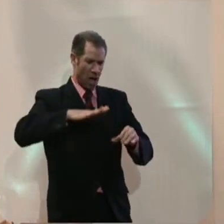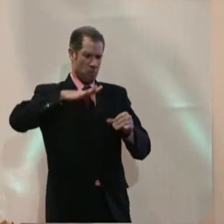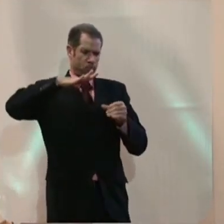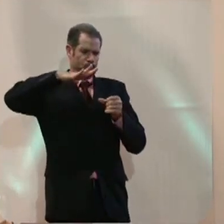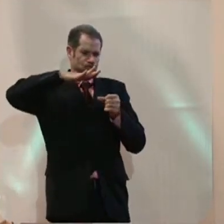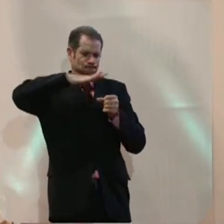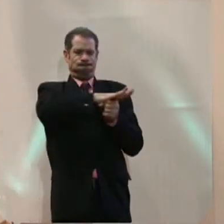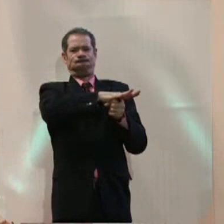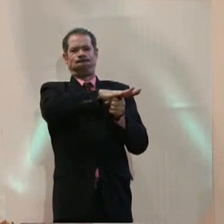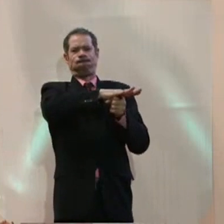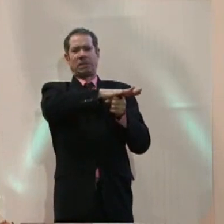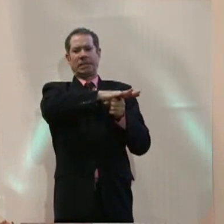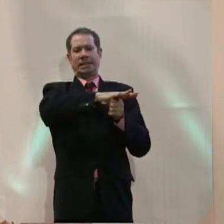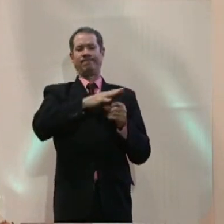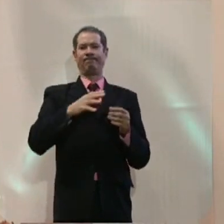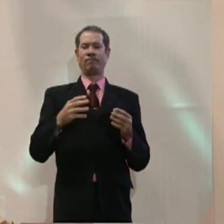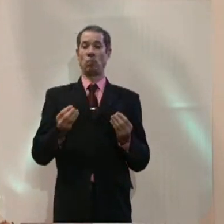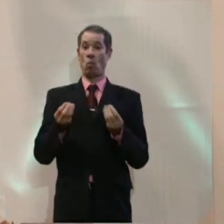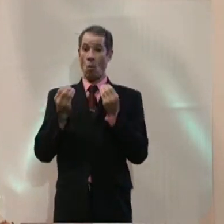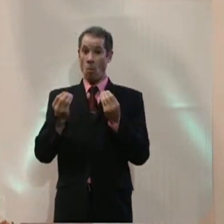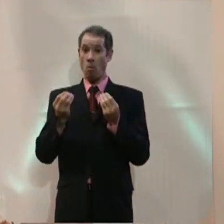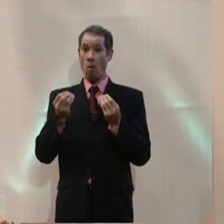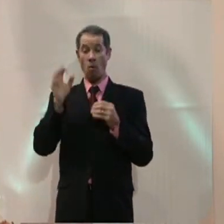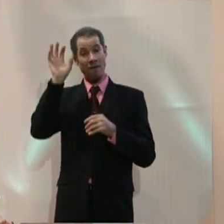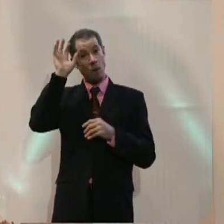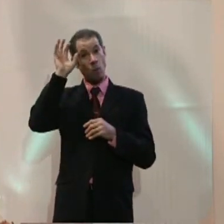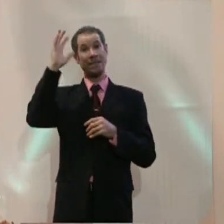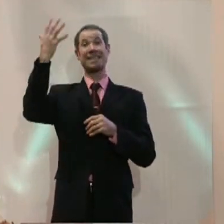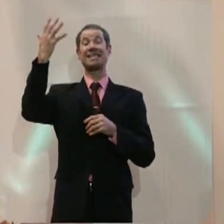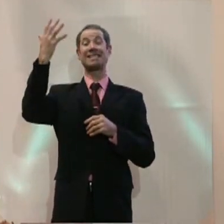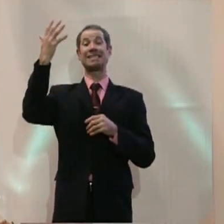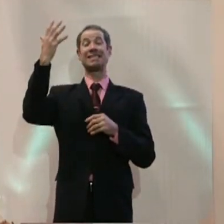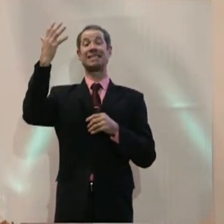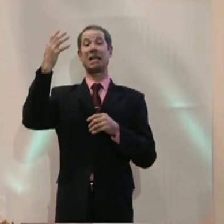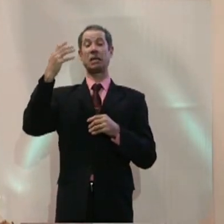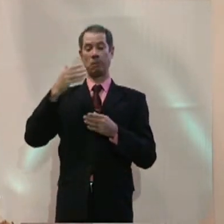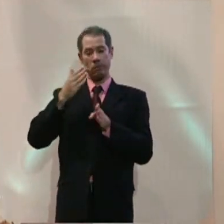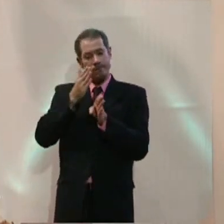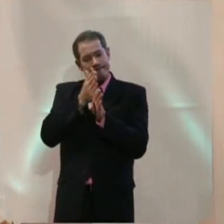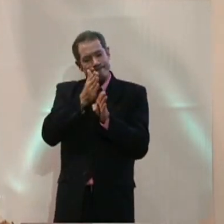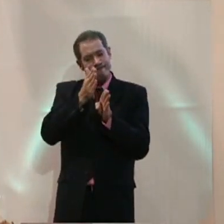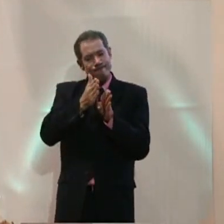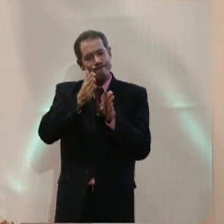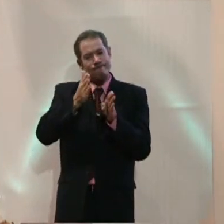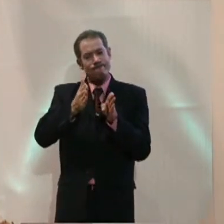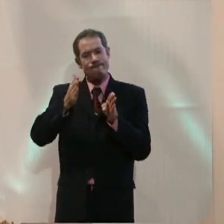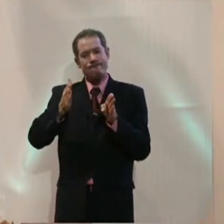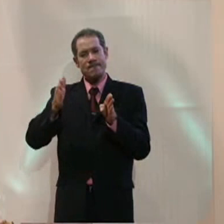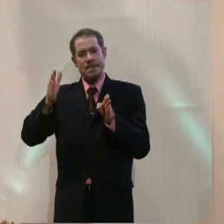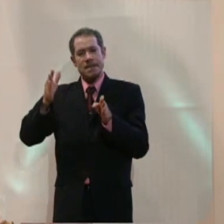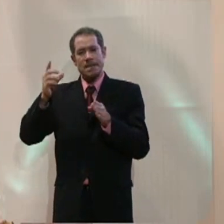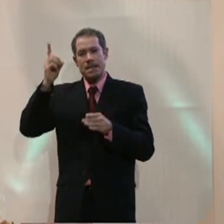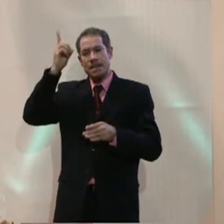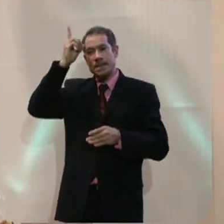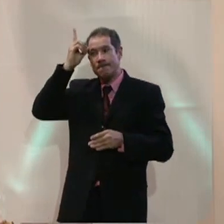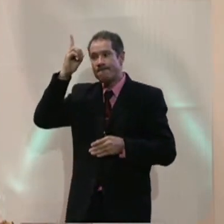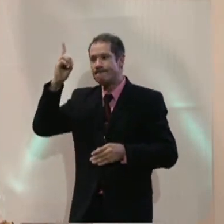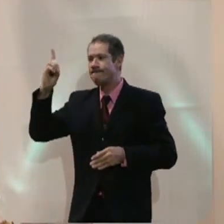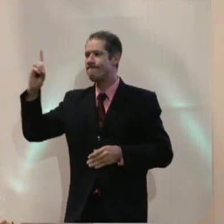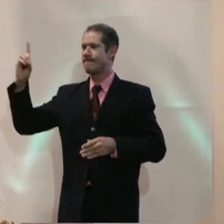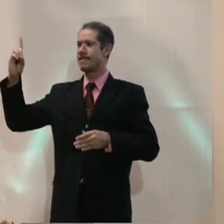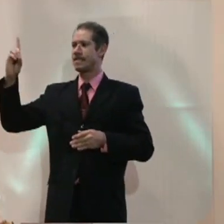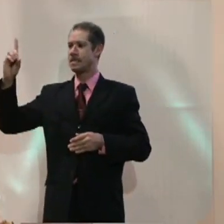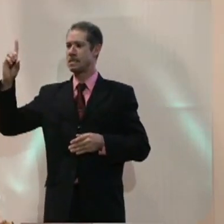Poços entulhados, eles vão acontecendo de maneira vagarosa, onde o inimigo vai